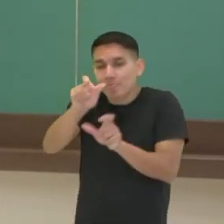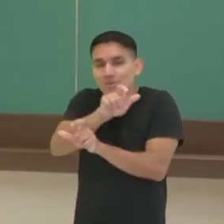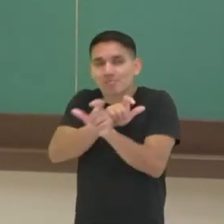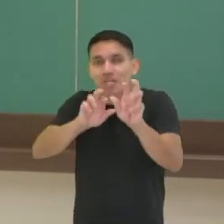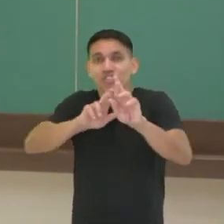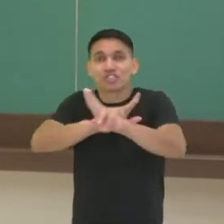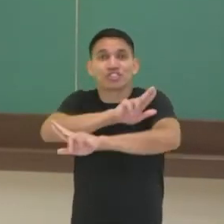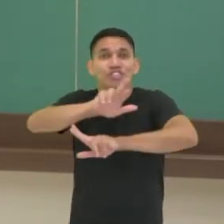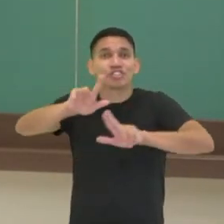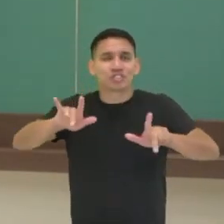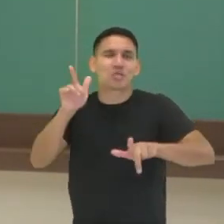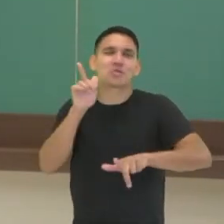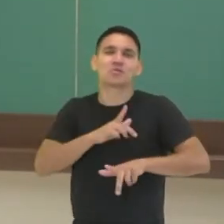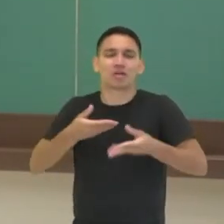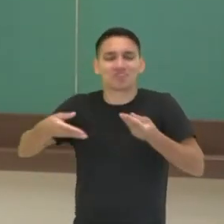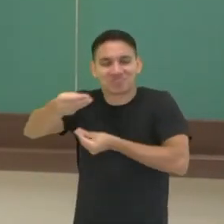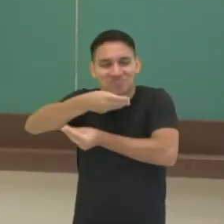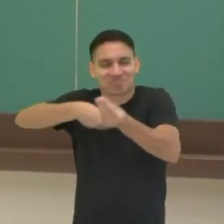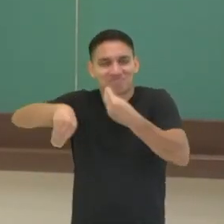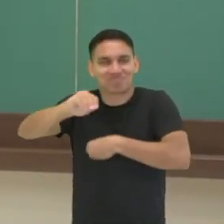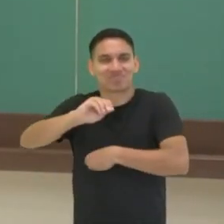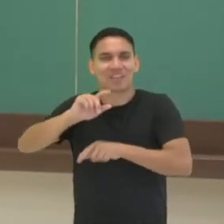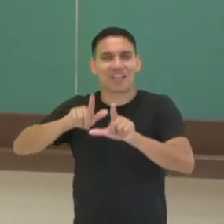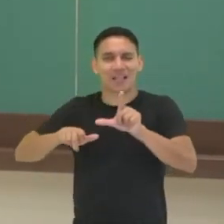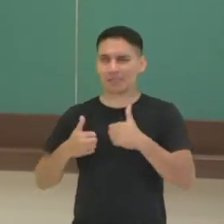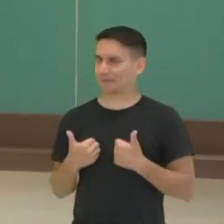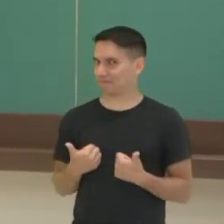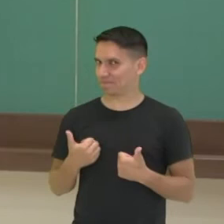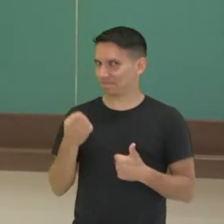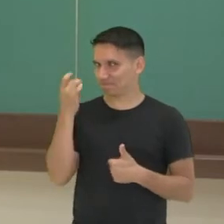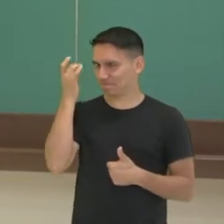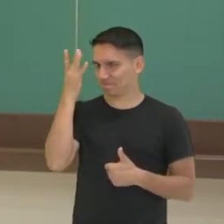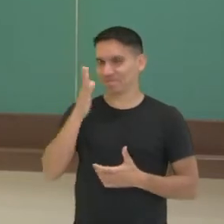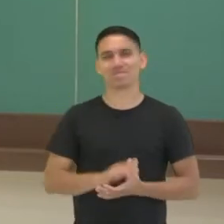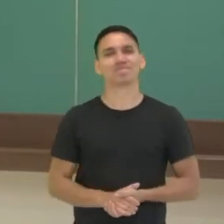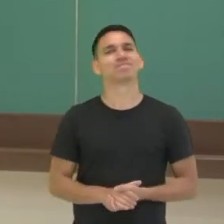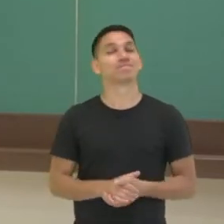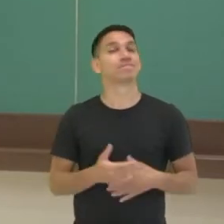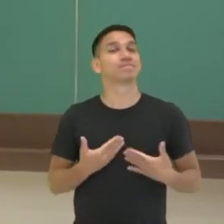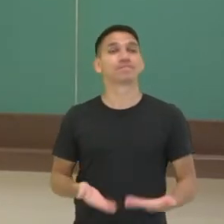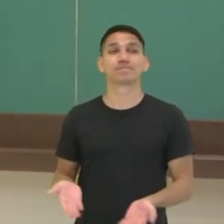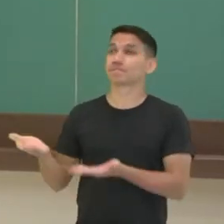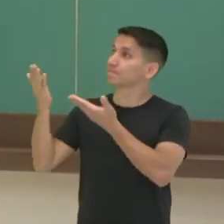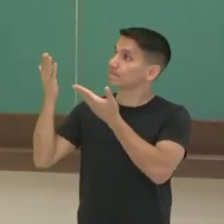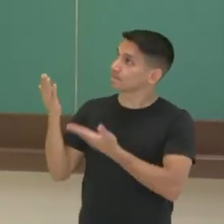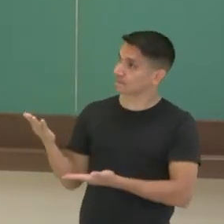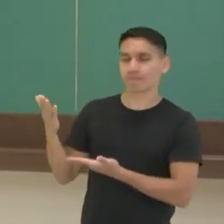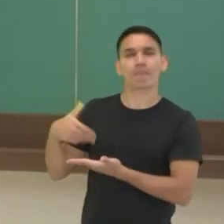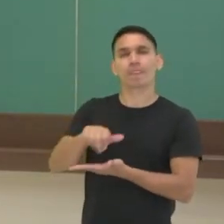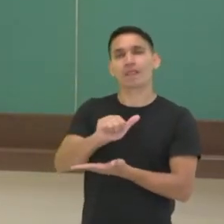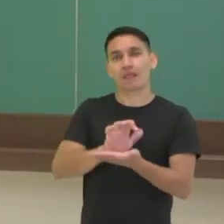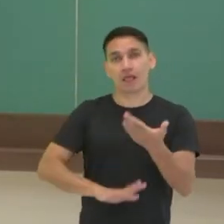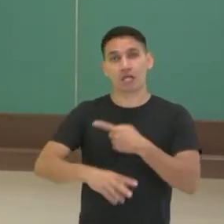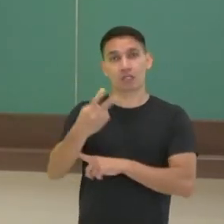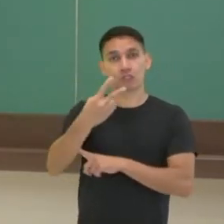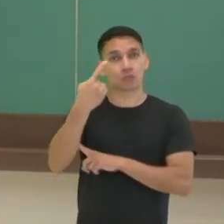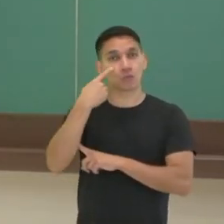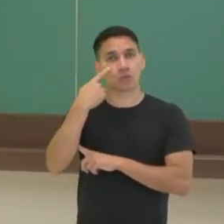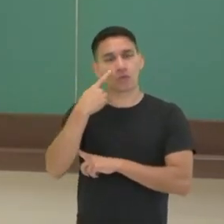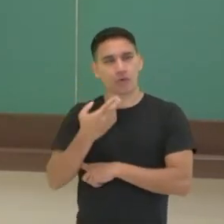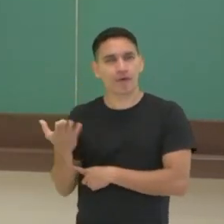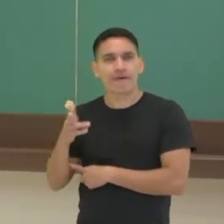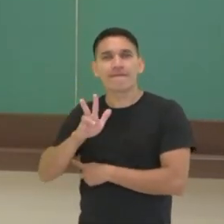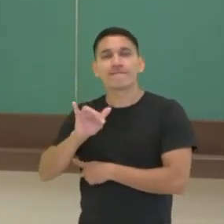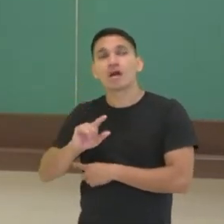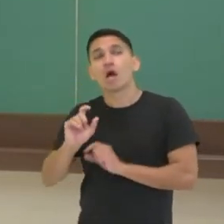aí para brincar com as letras. Tranquilo? Aí, aqui nesse exercício número 2, a gente já